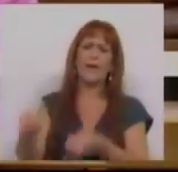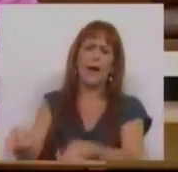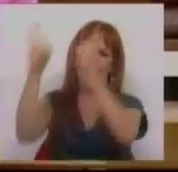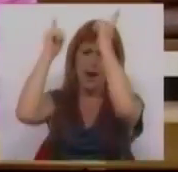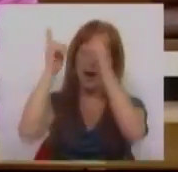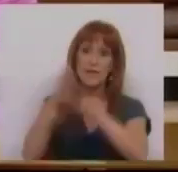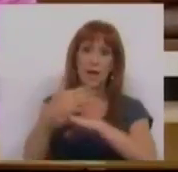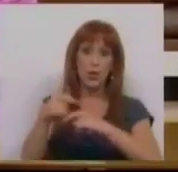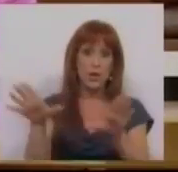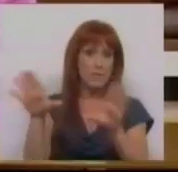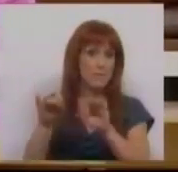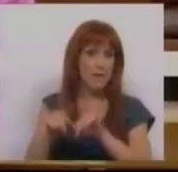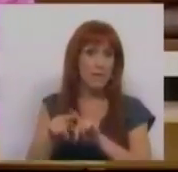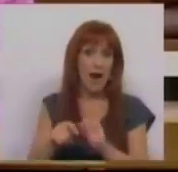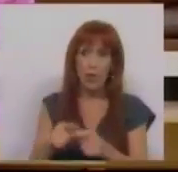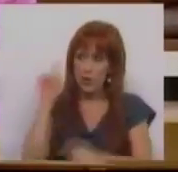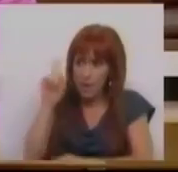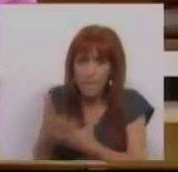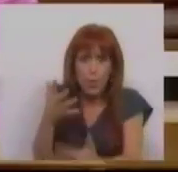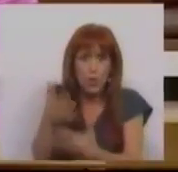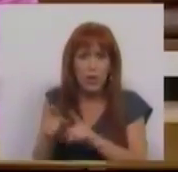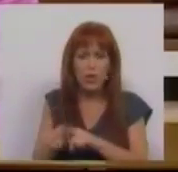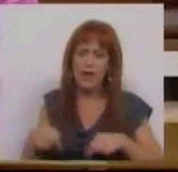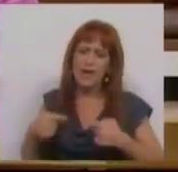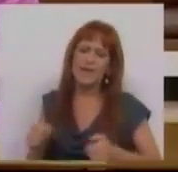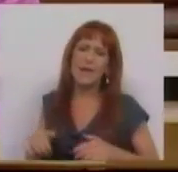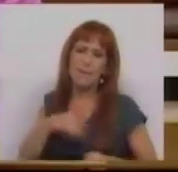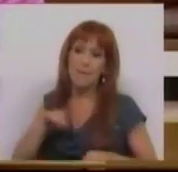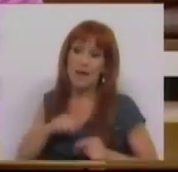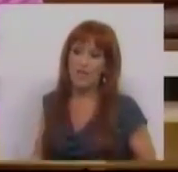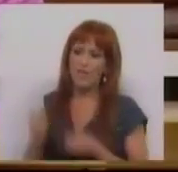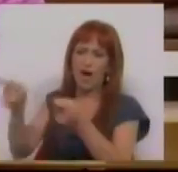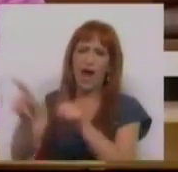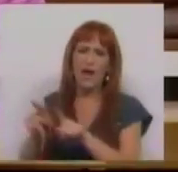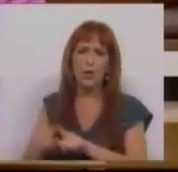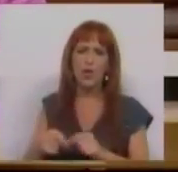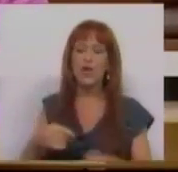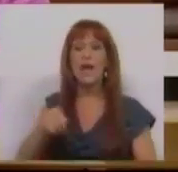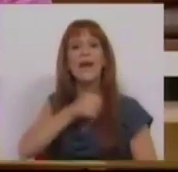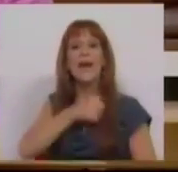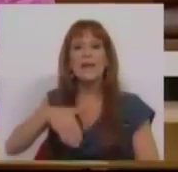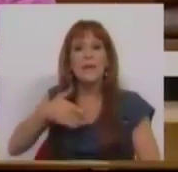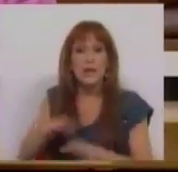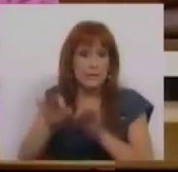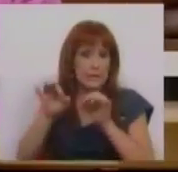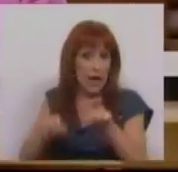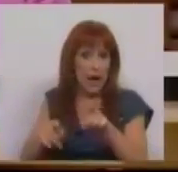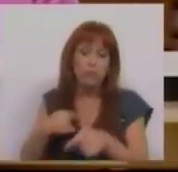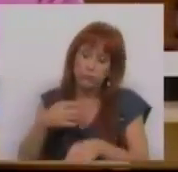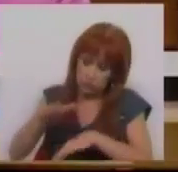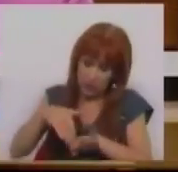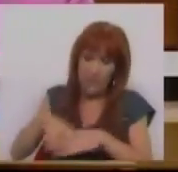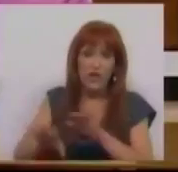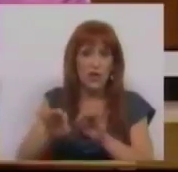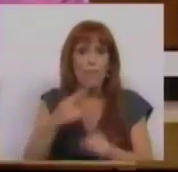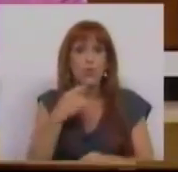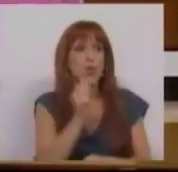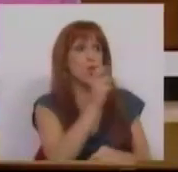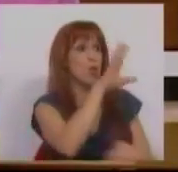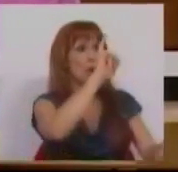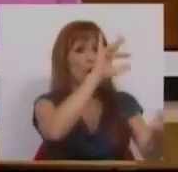este setor cada vez mais importante à iniciativa privada e às misericórdias, como aliás também fez com